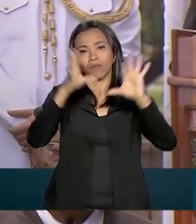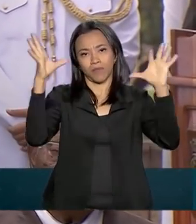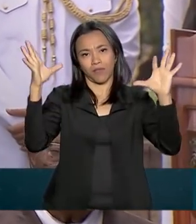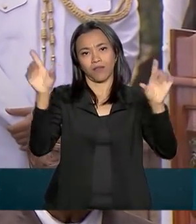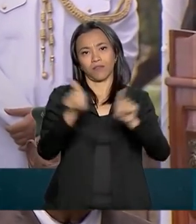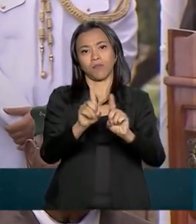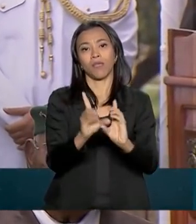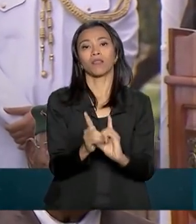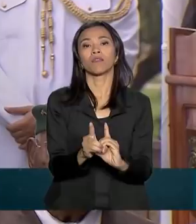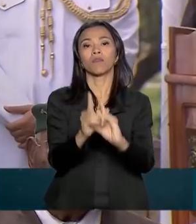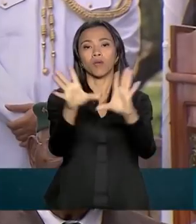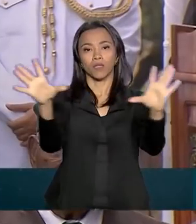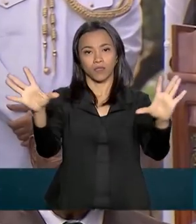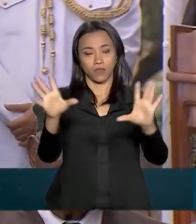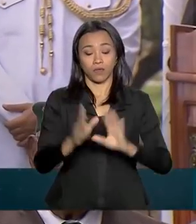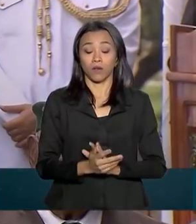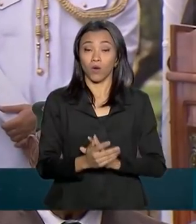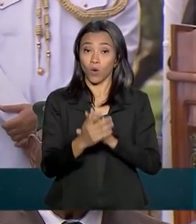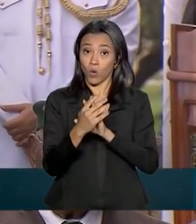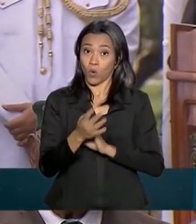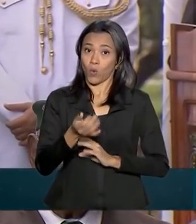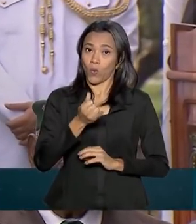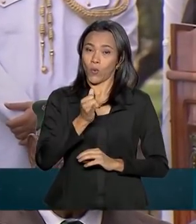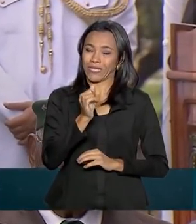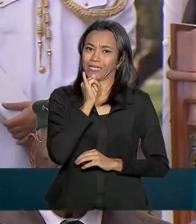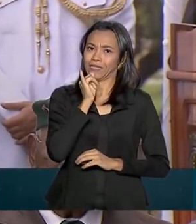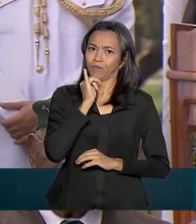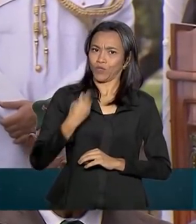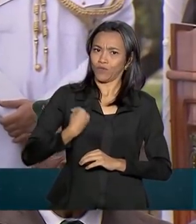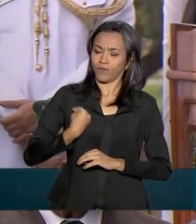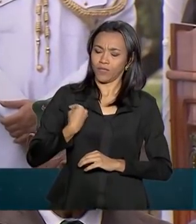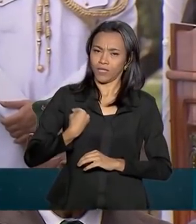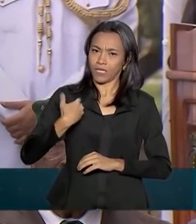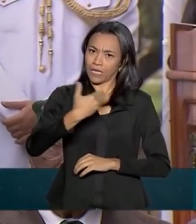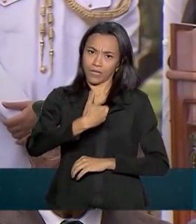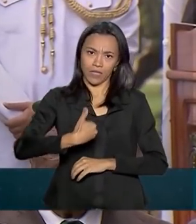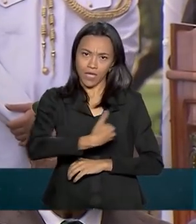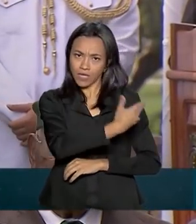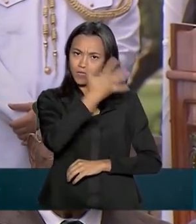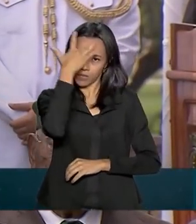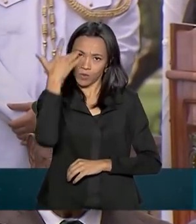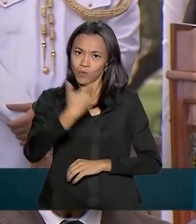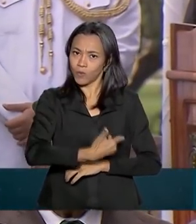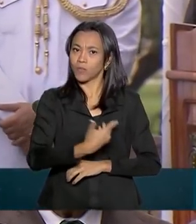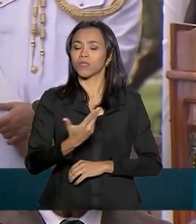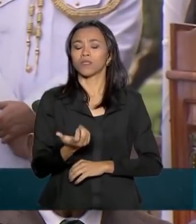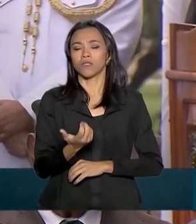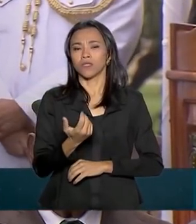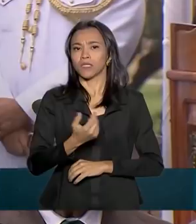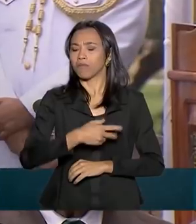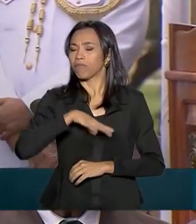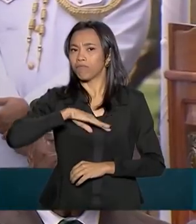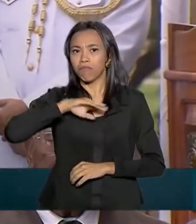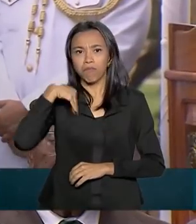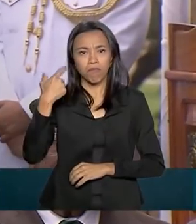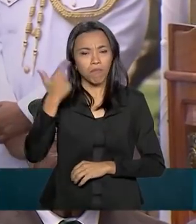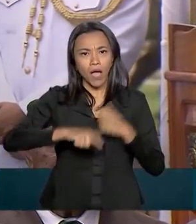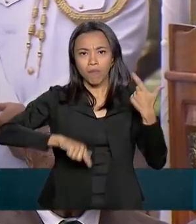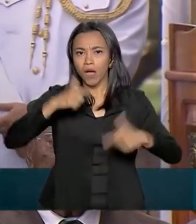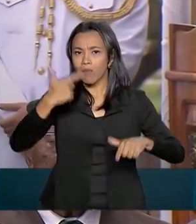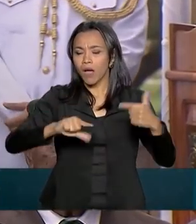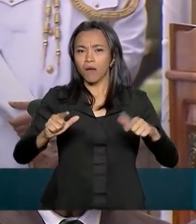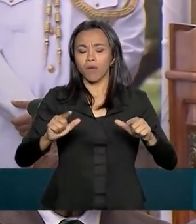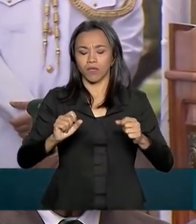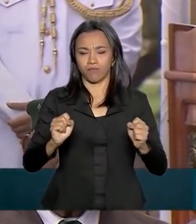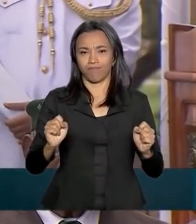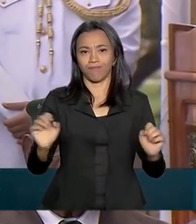o exemplo destes no passado cada vez mais se faz presente na alma